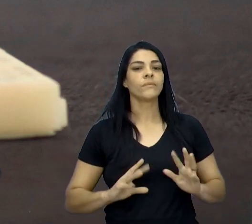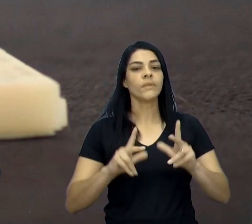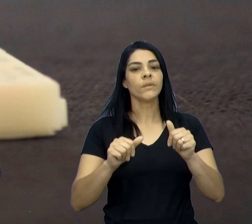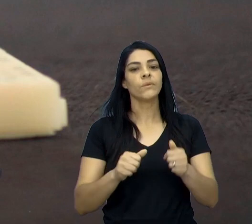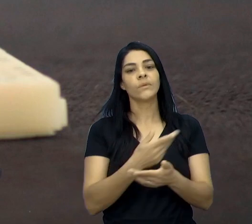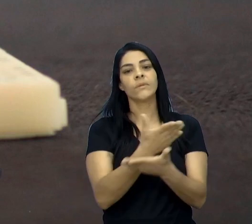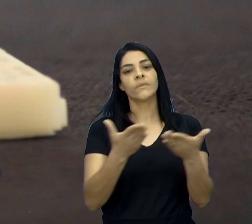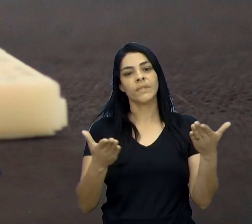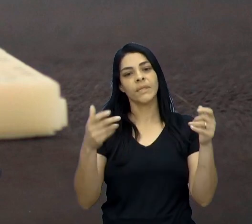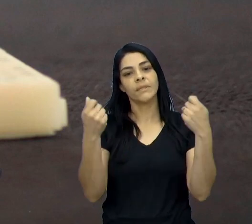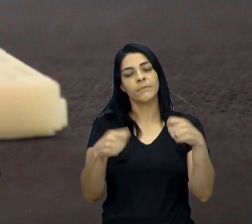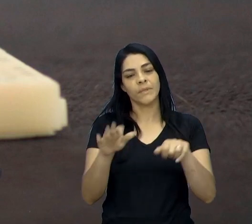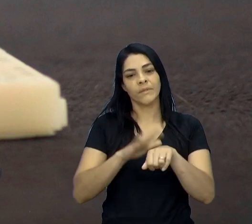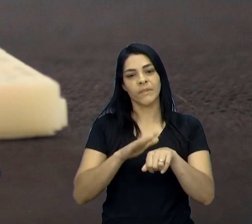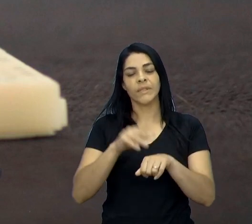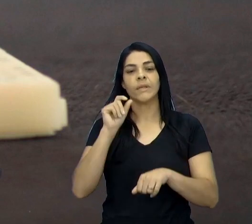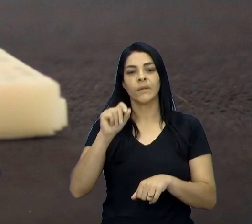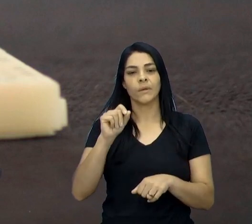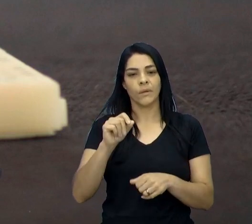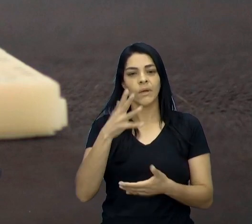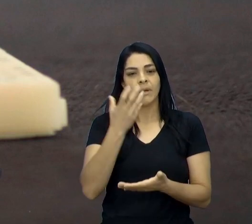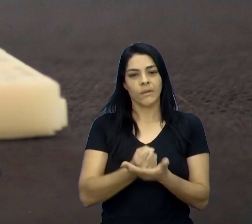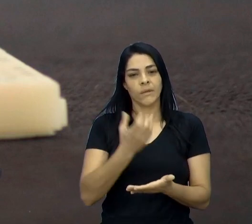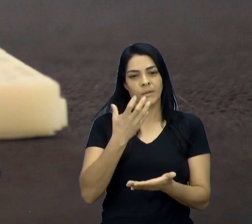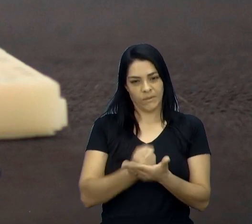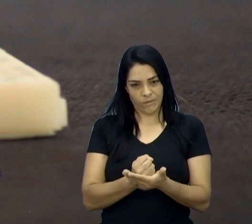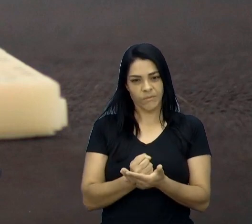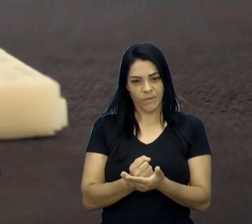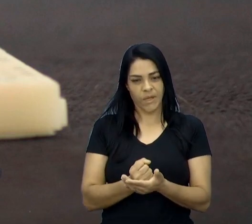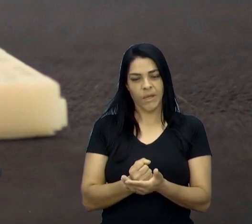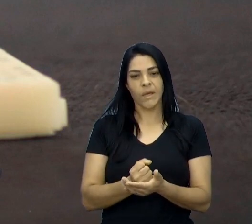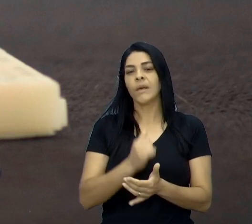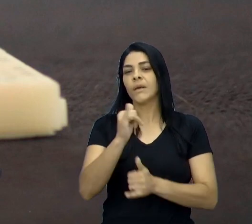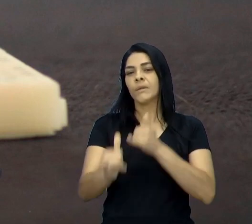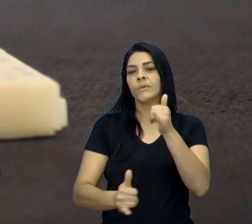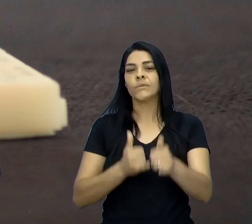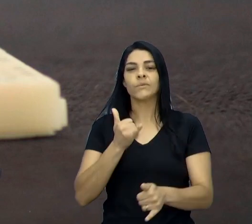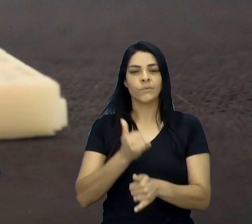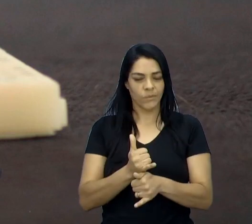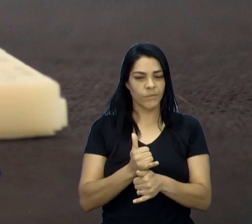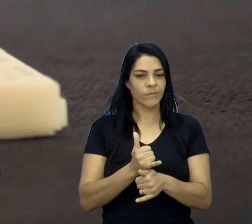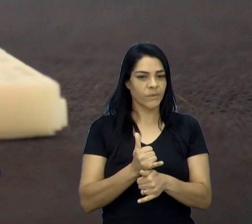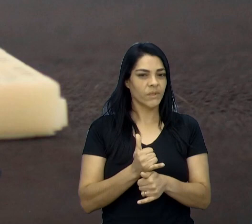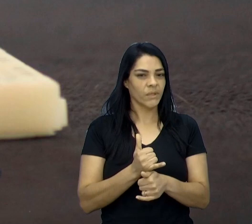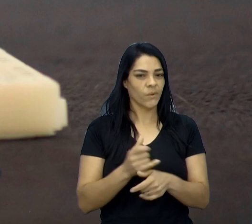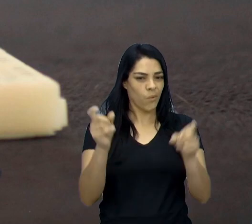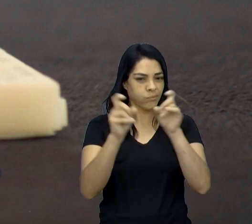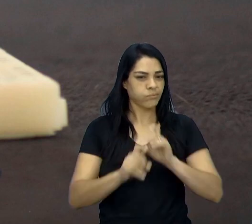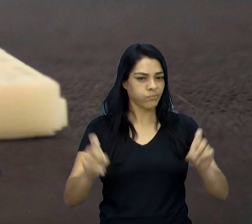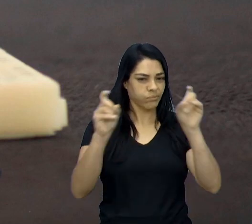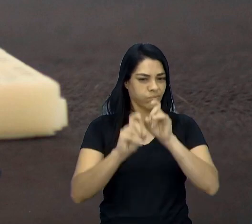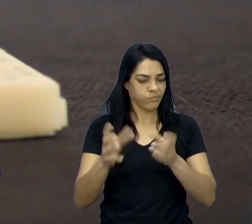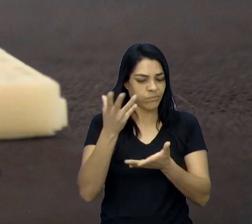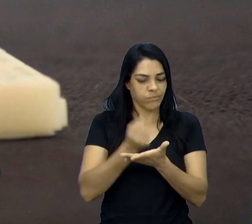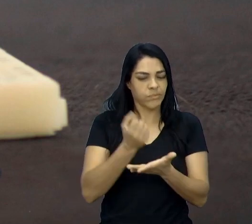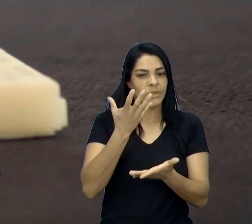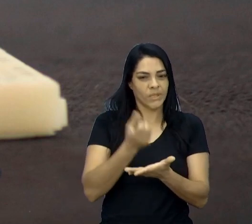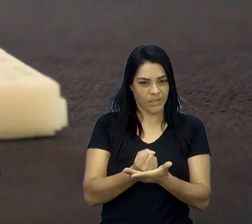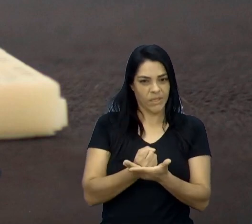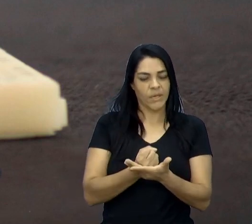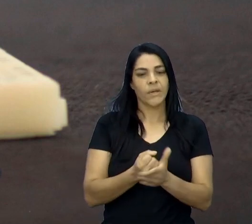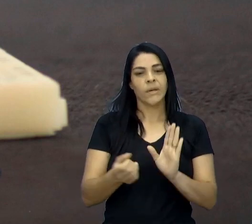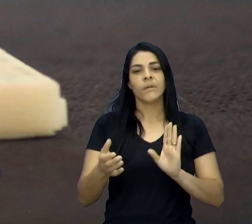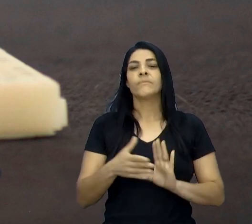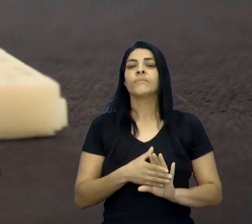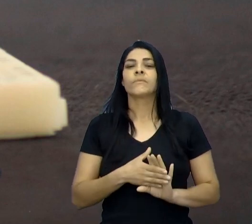precisam fazer, primeiramente, é baixar o Arduino aí no seu computador. E tem eu tô deixando o link aí, mais pra diante eu vou mostrar pra vocês,